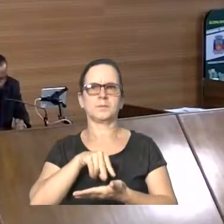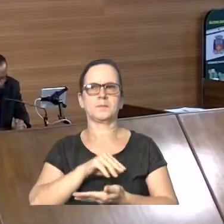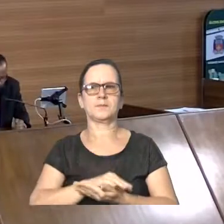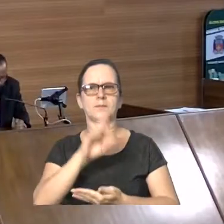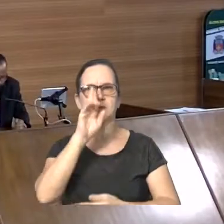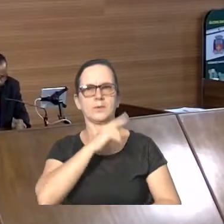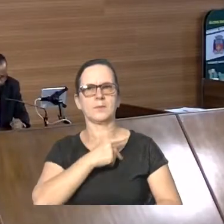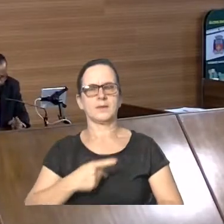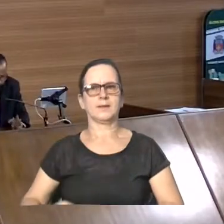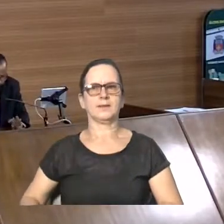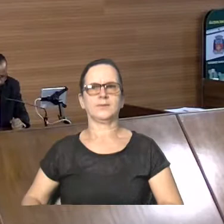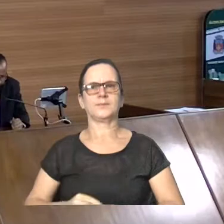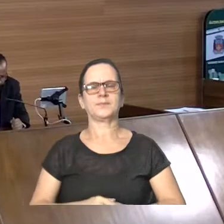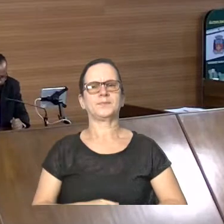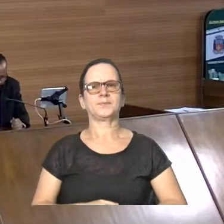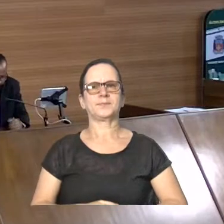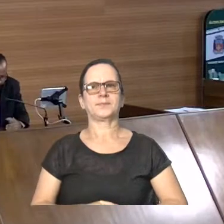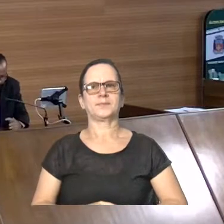Presidente,